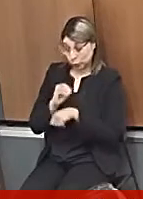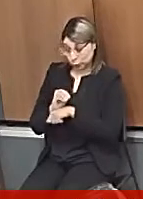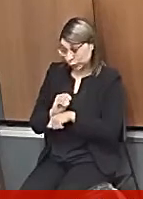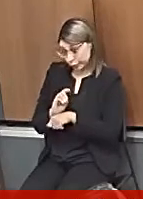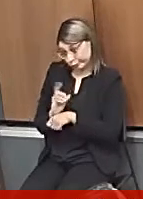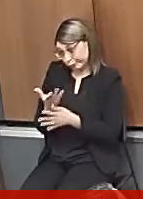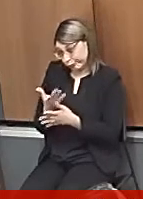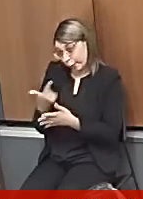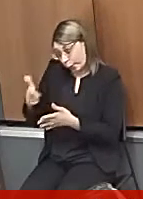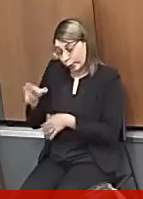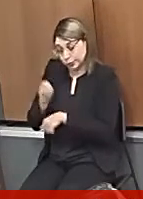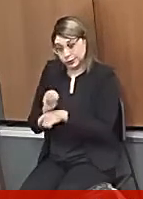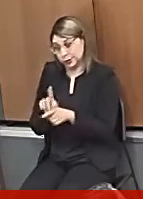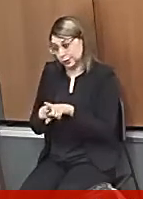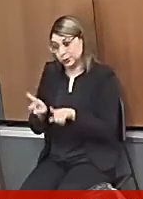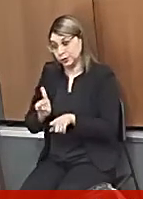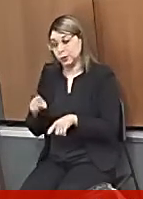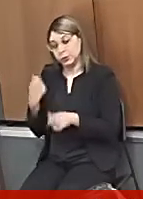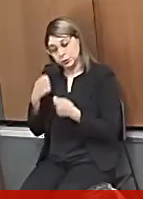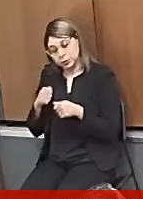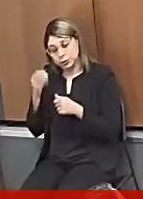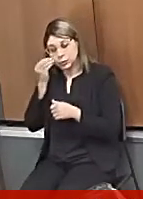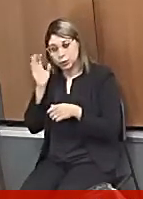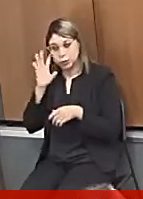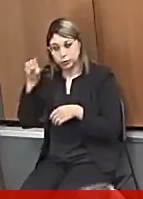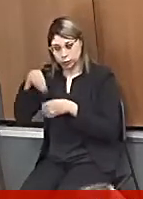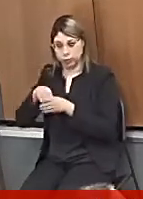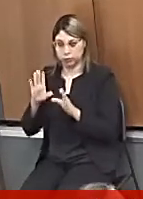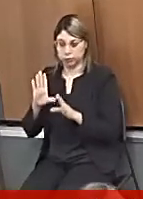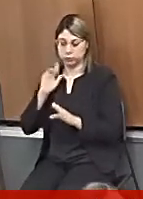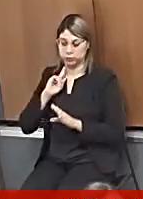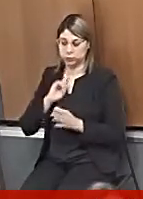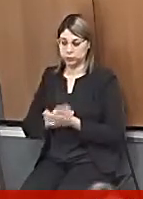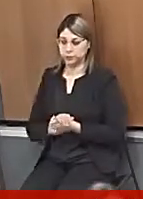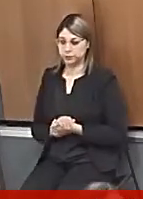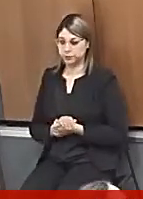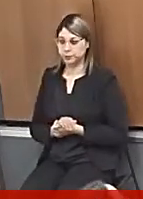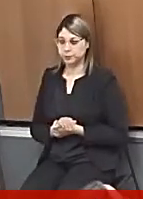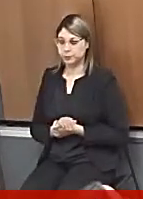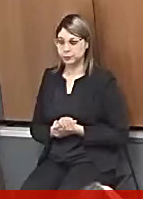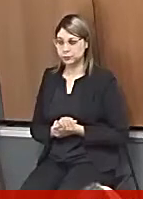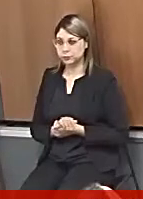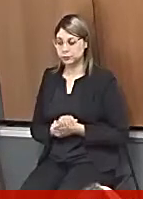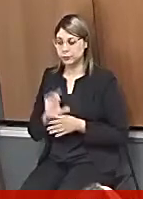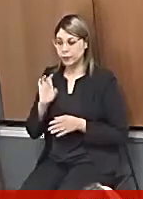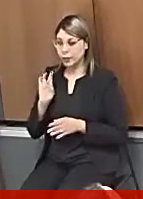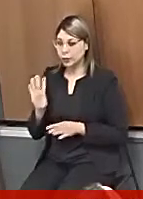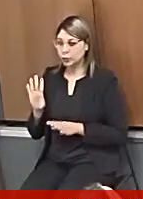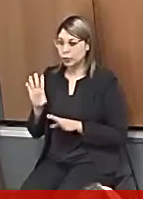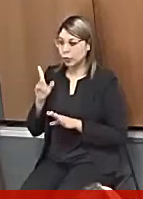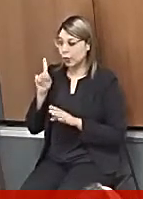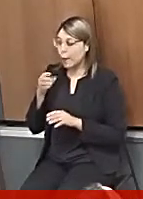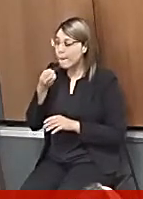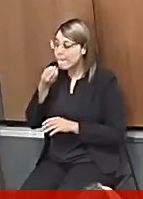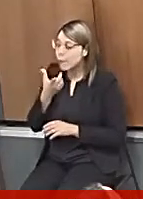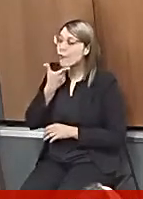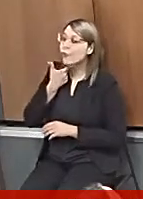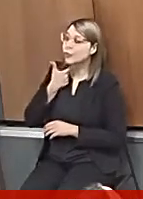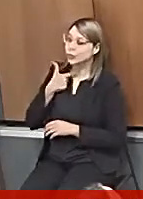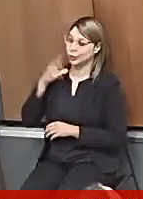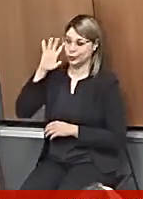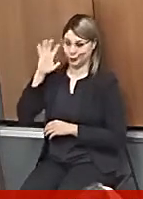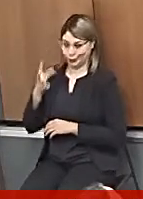mandou buscar resolver aqui o presidente é uma coisa tão simplesmente de boa vontade do povo a verdade